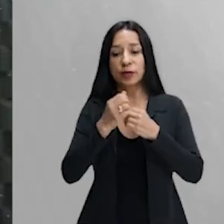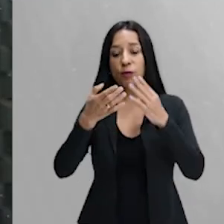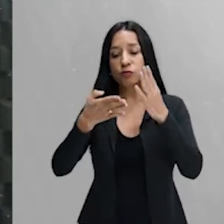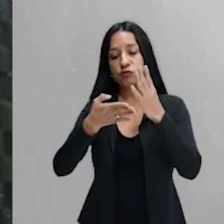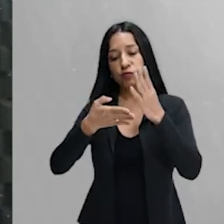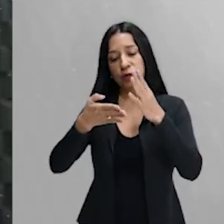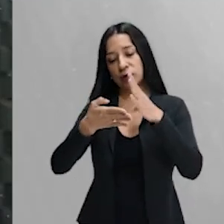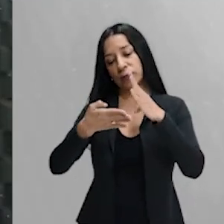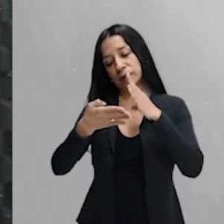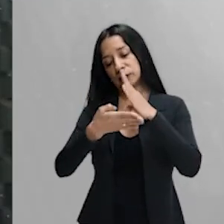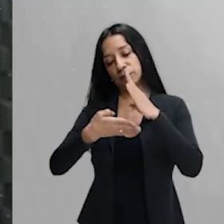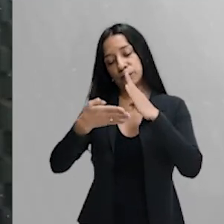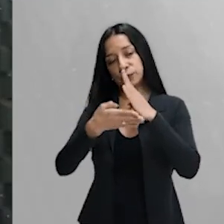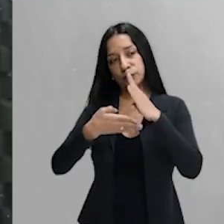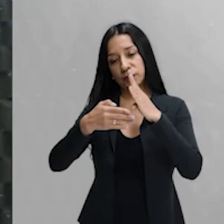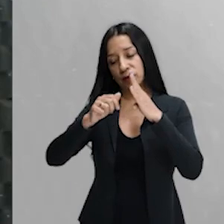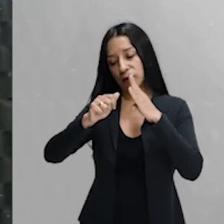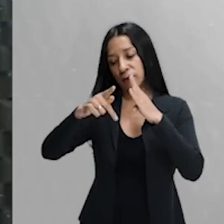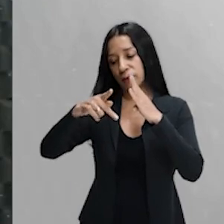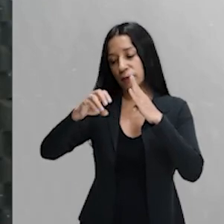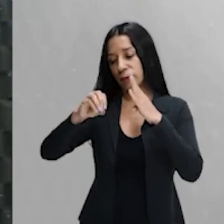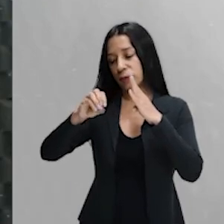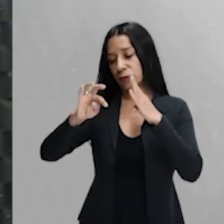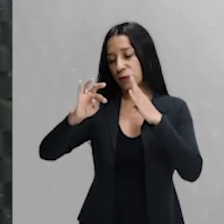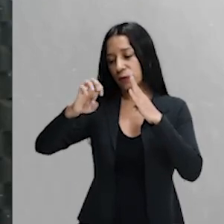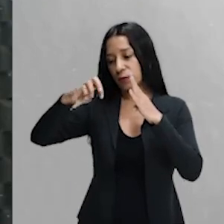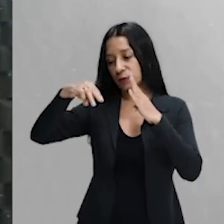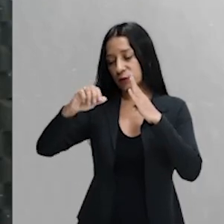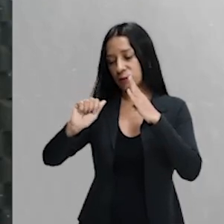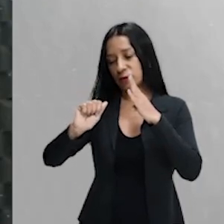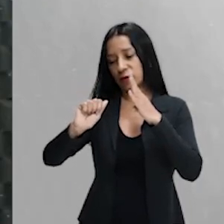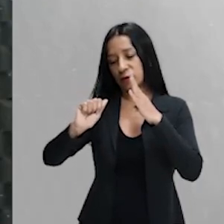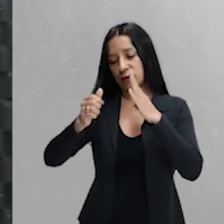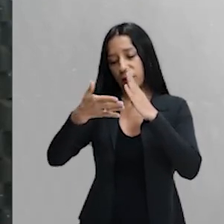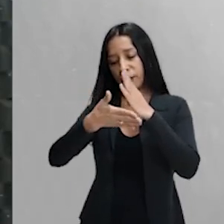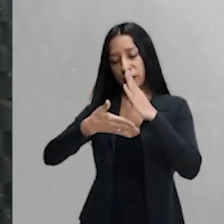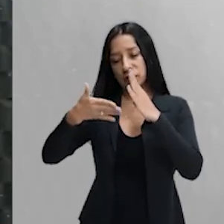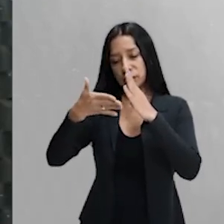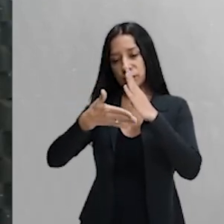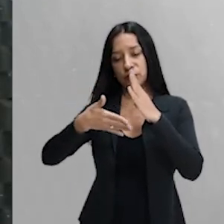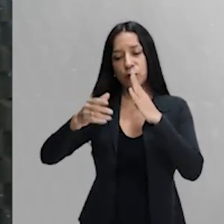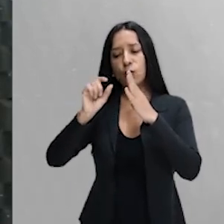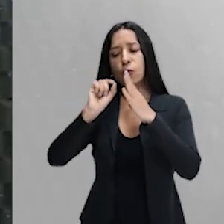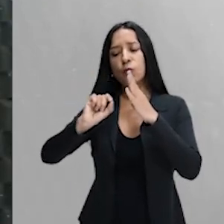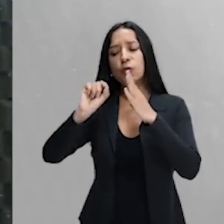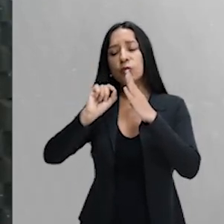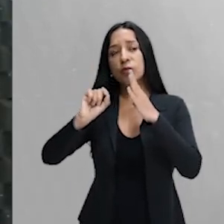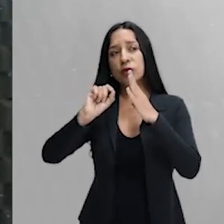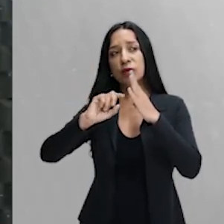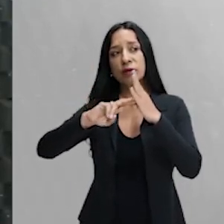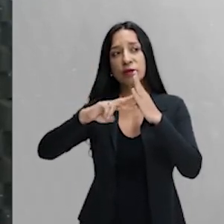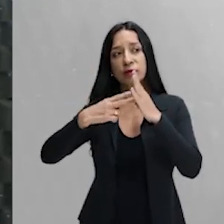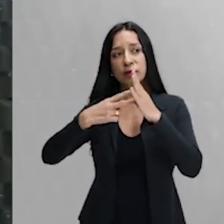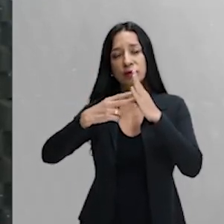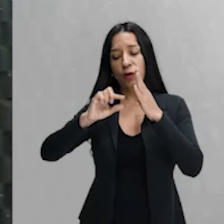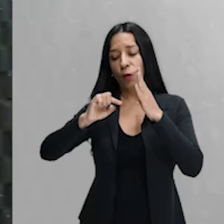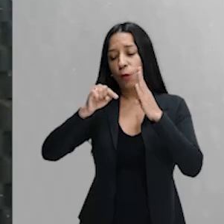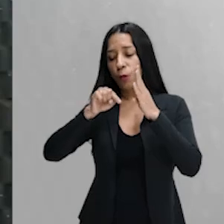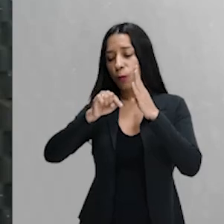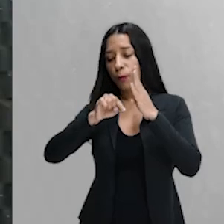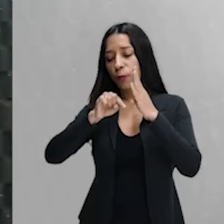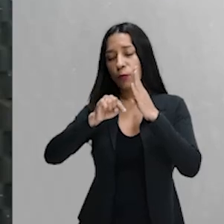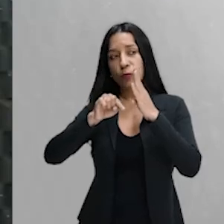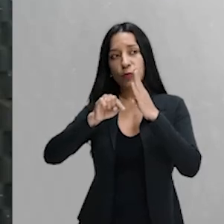vai do centro, ó, até esse mesmo ponto onde encostou a aresta da pirâmide. Esse ponto aqui